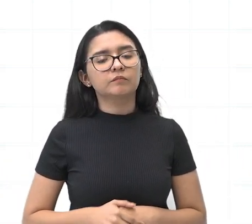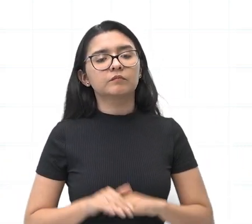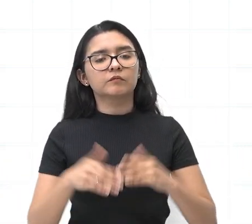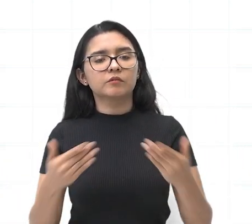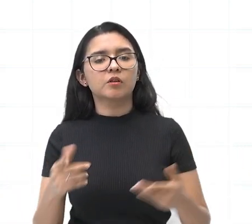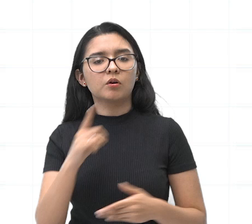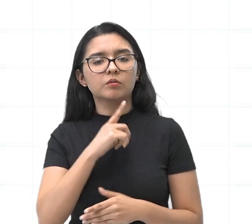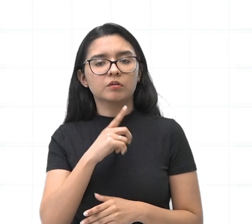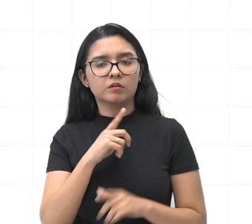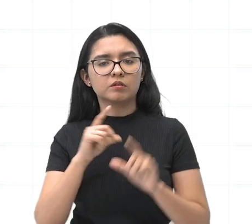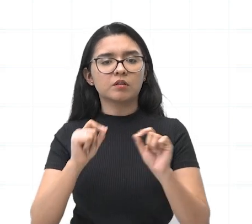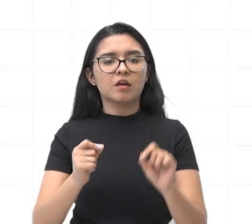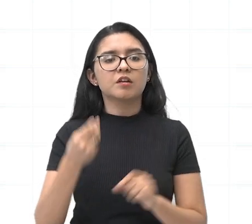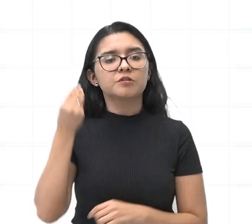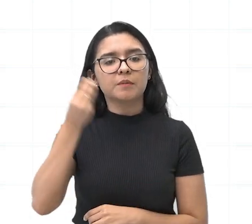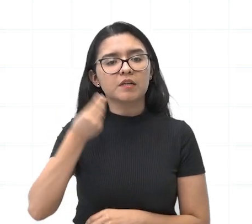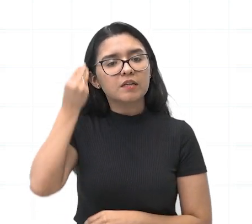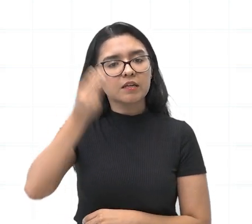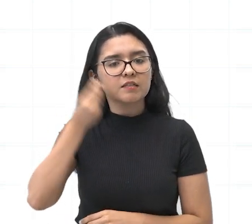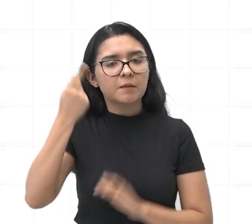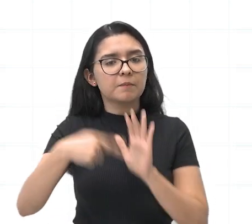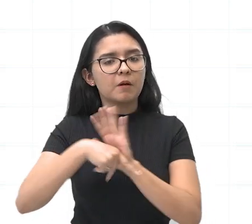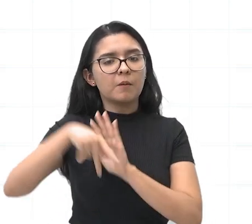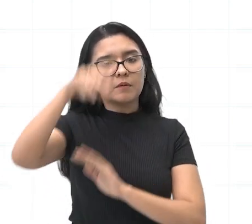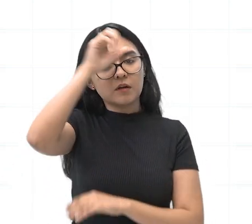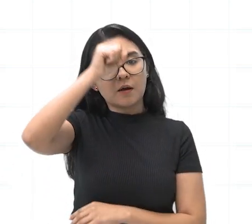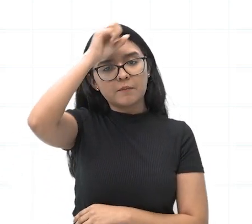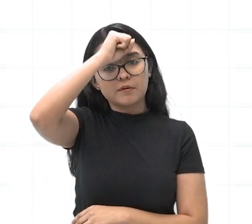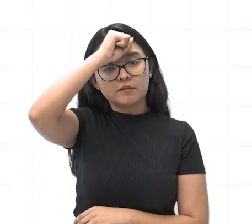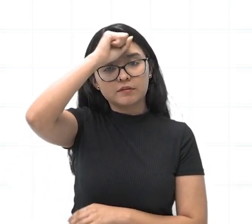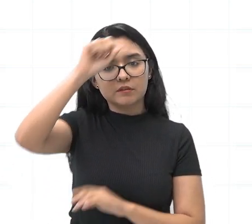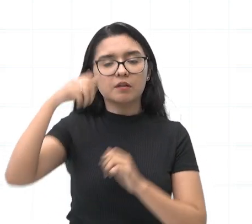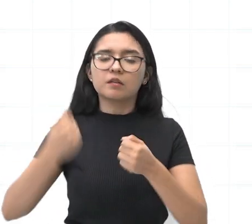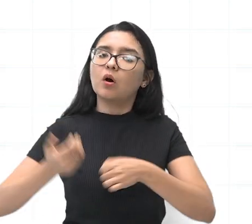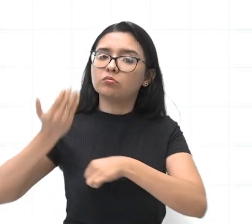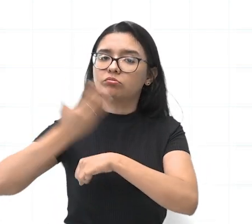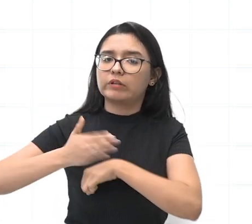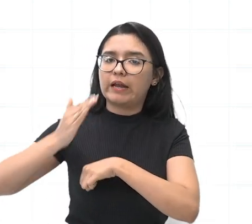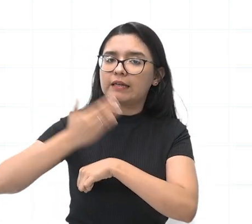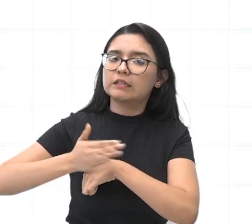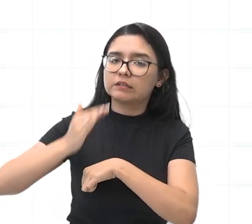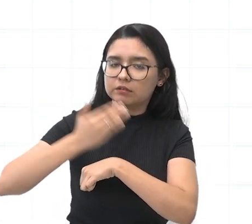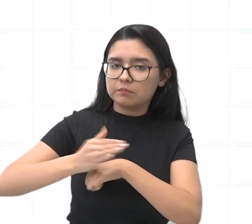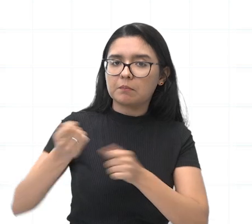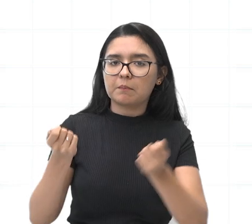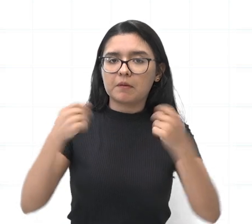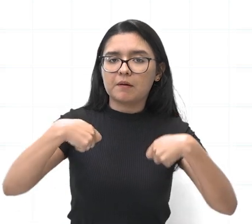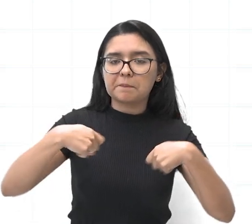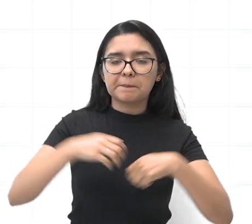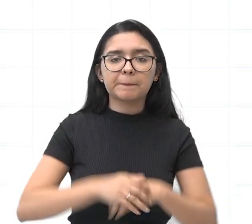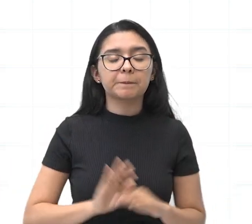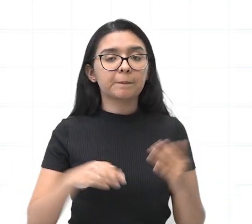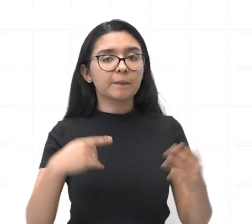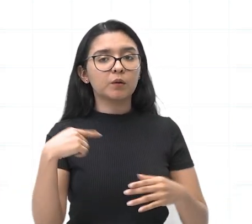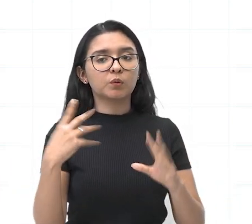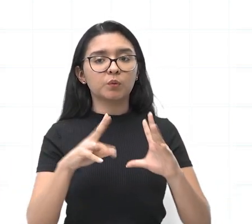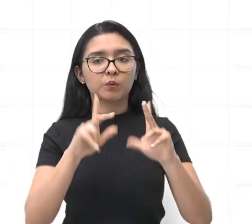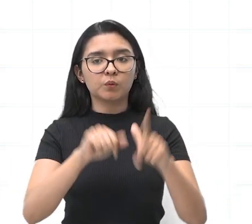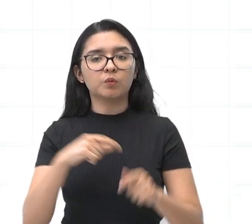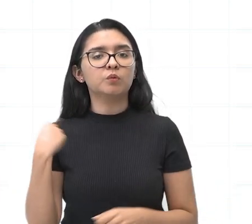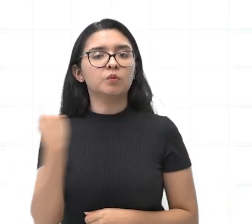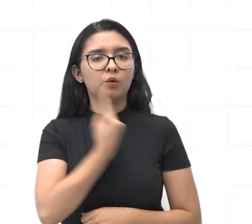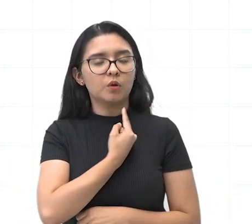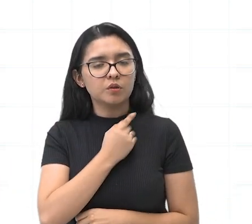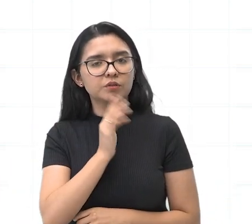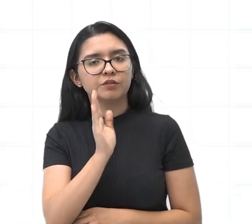pelas experiências de aprendizagem e, portanto, são treináveis. Então, todos nós já